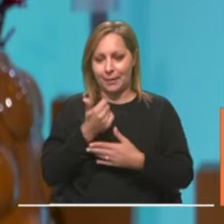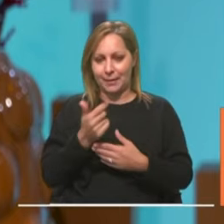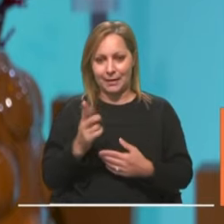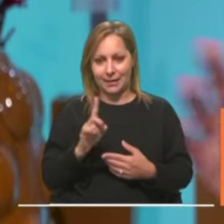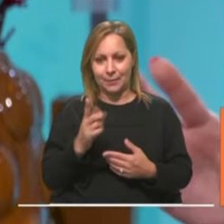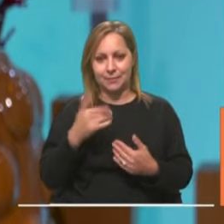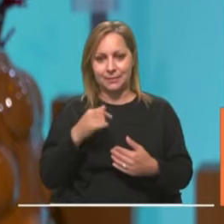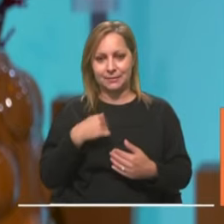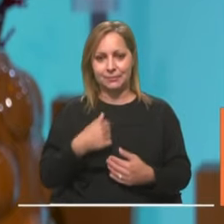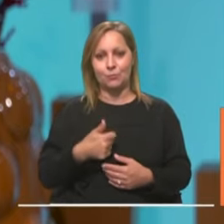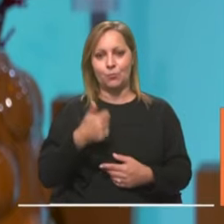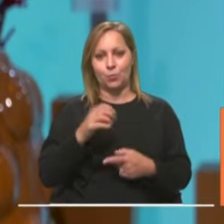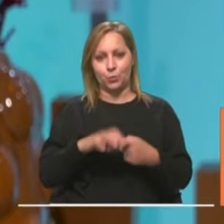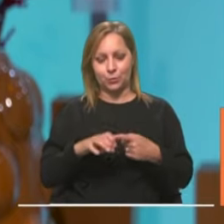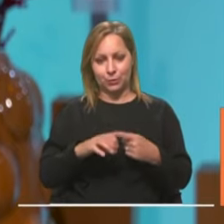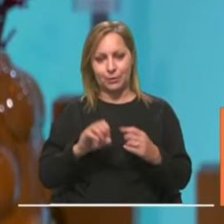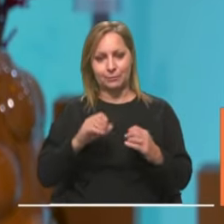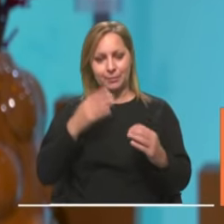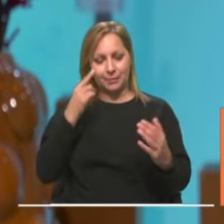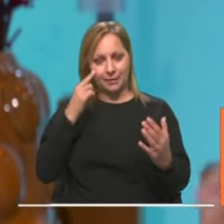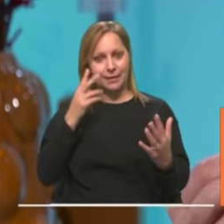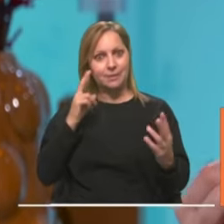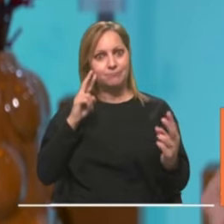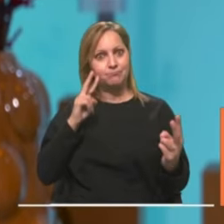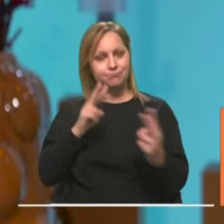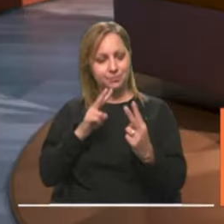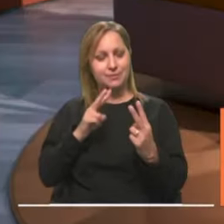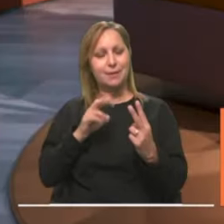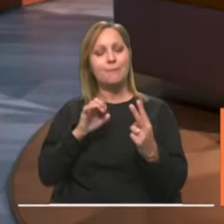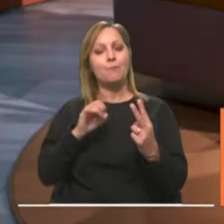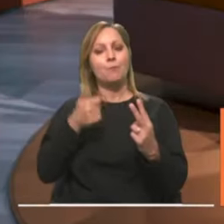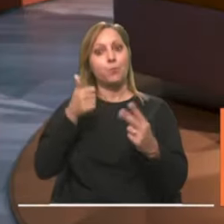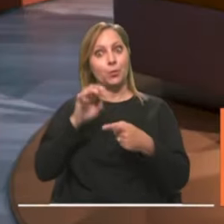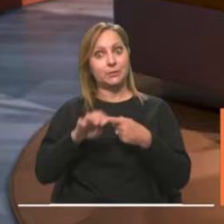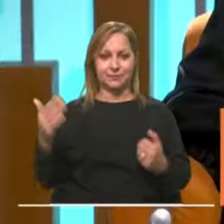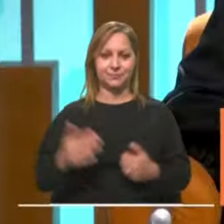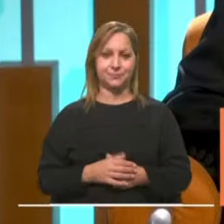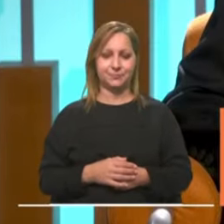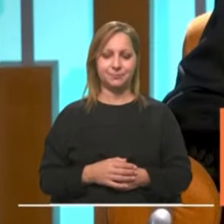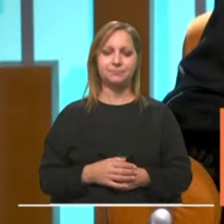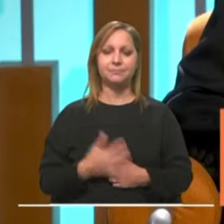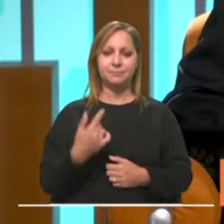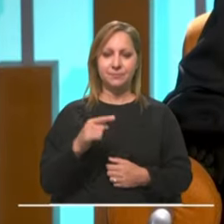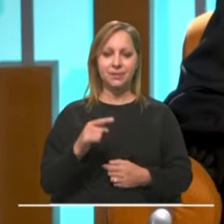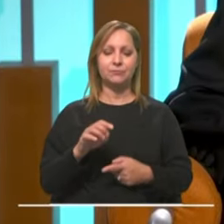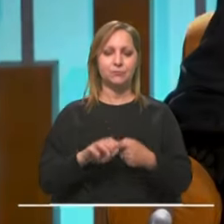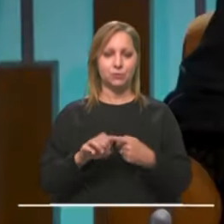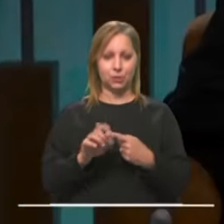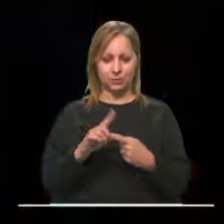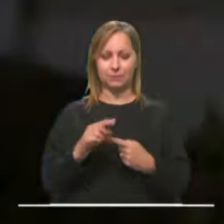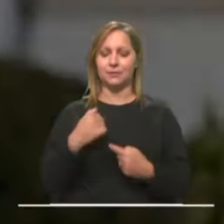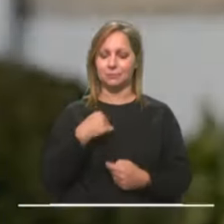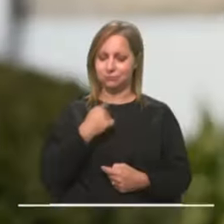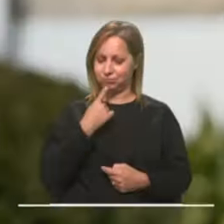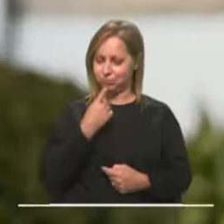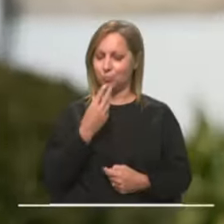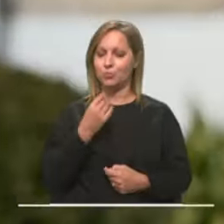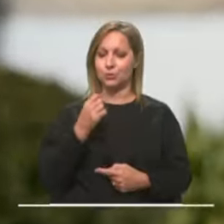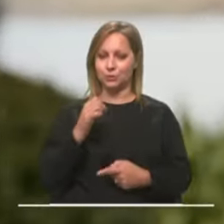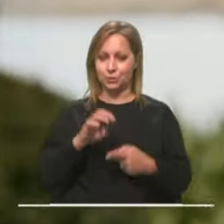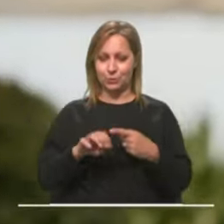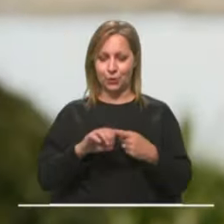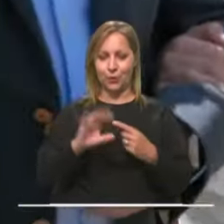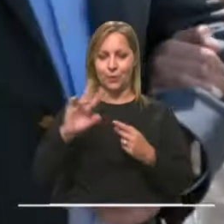mas olha, boa sorte para o primeiro impacto. Foi literalmente esta mensagem que eu recebi. Tive muita sorte. Então, porquê? Porque quando o Paulo